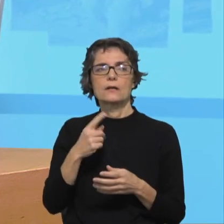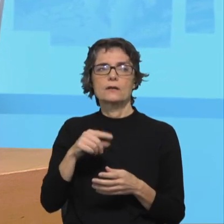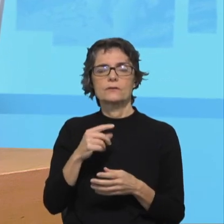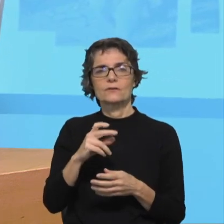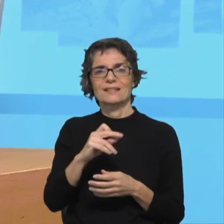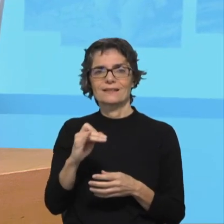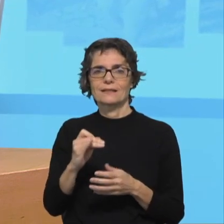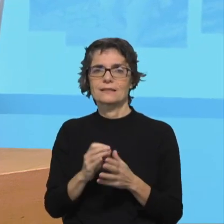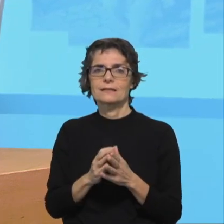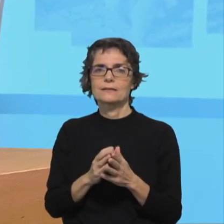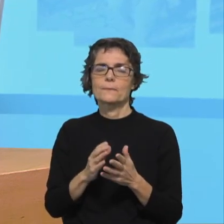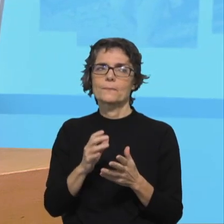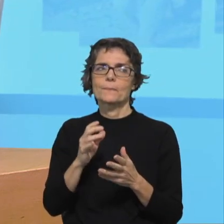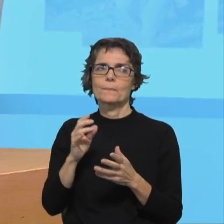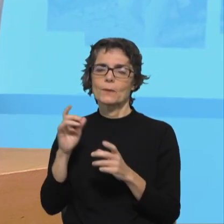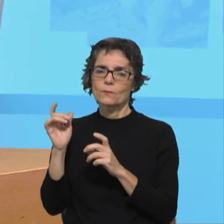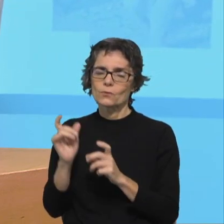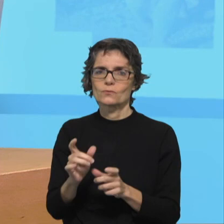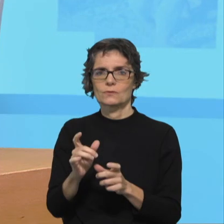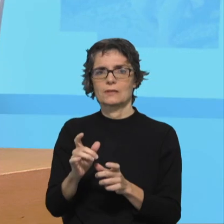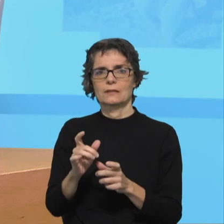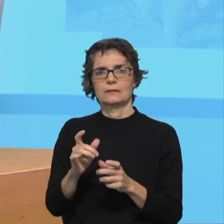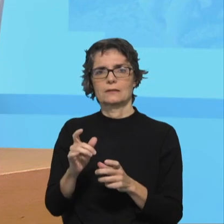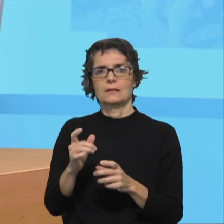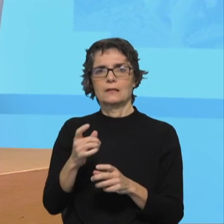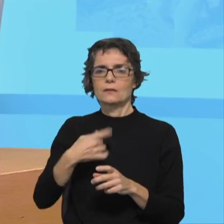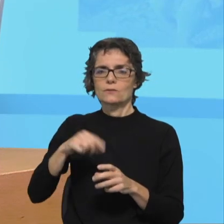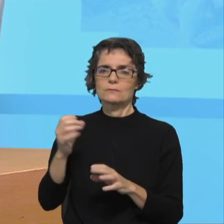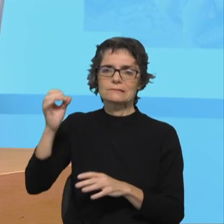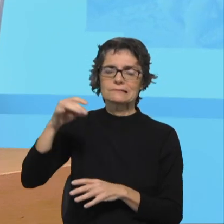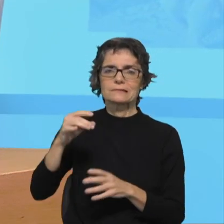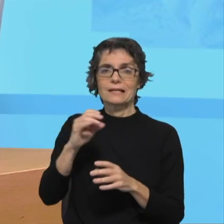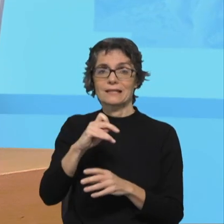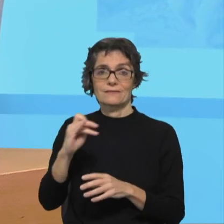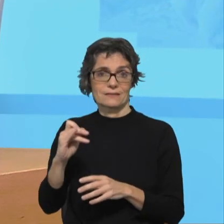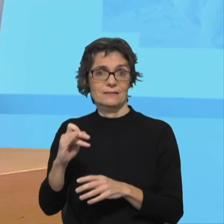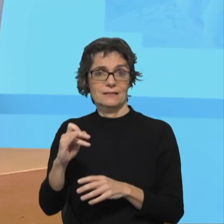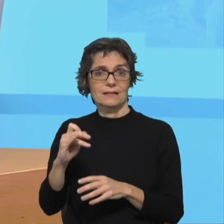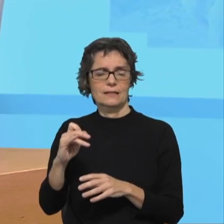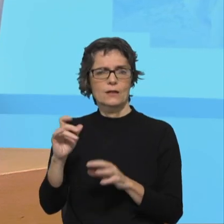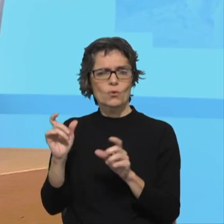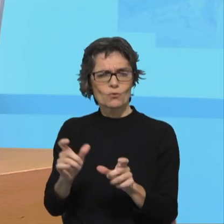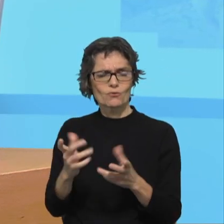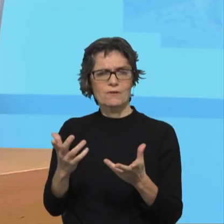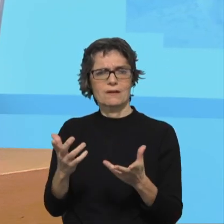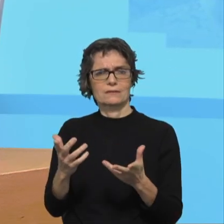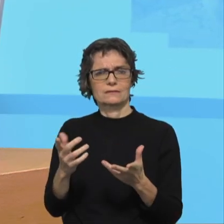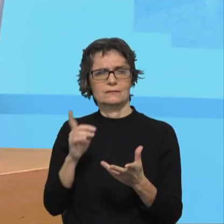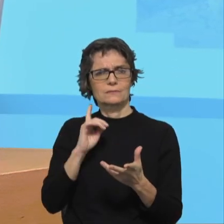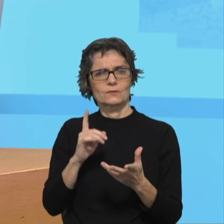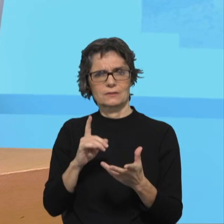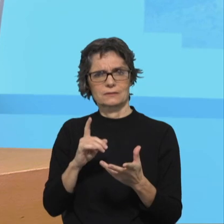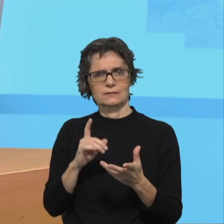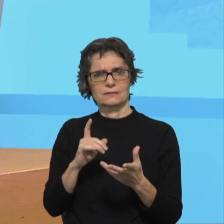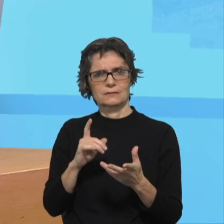não a inteligência artificial, como outros meios tecnológicos, que sejam dominados, controlados pela